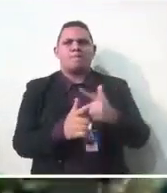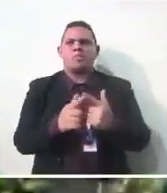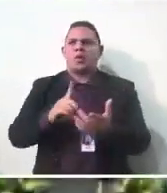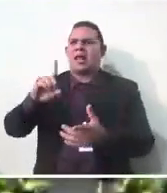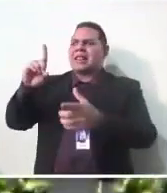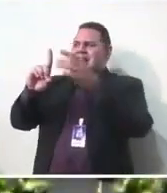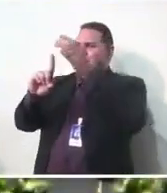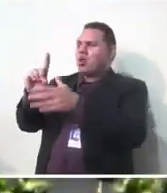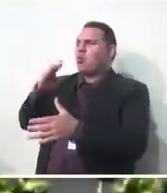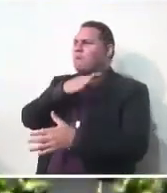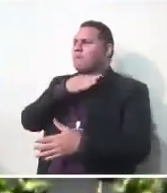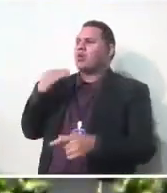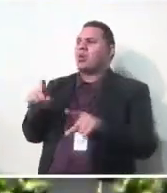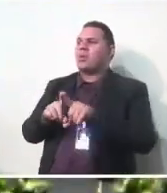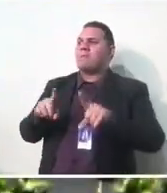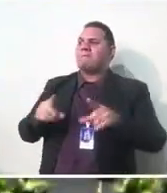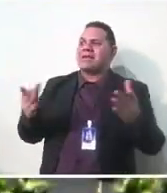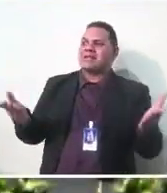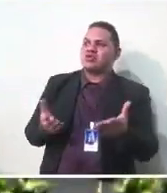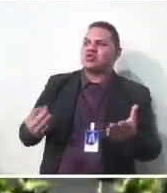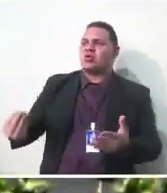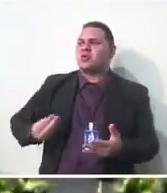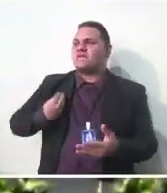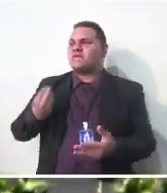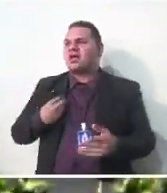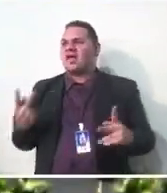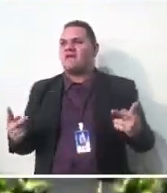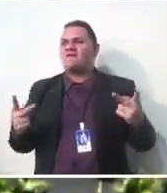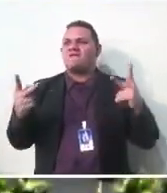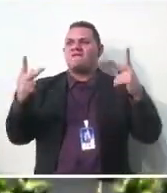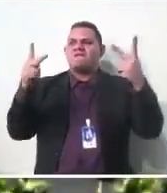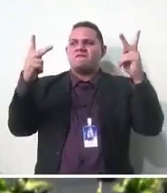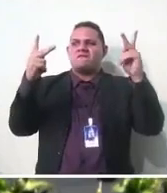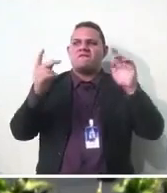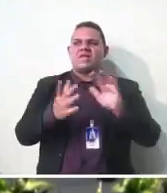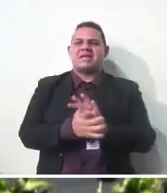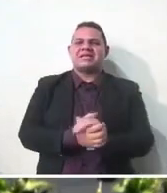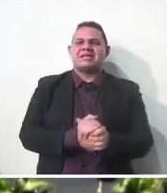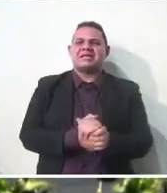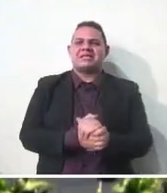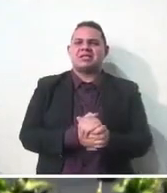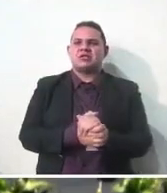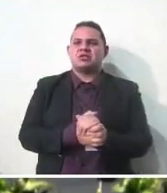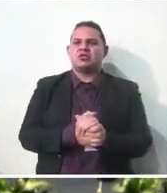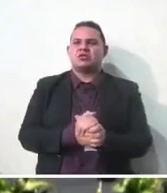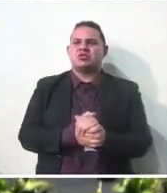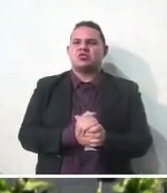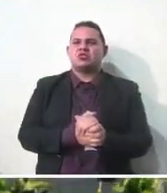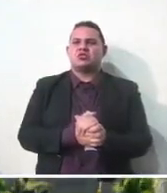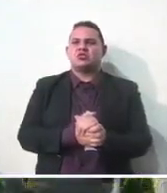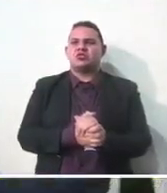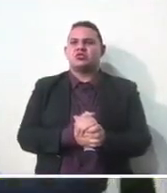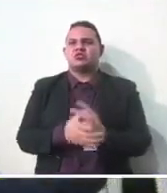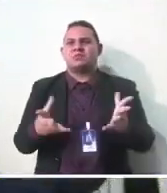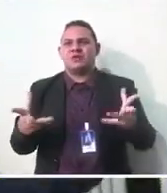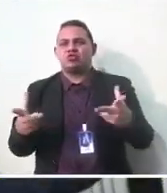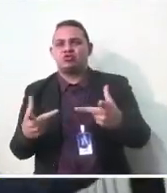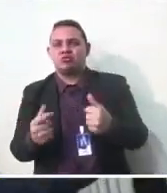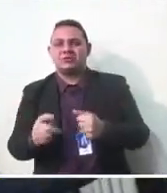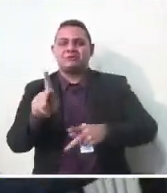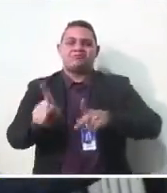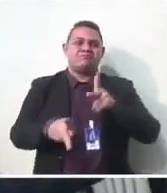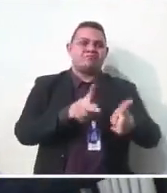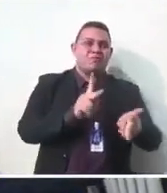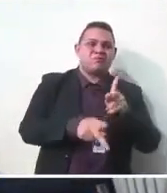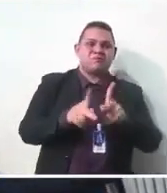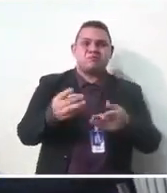morreste, mas estás vivo, tu venceste e trouxeste para Deus povo, língua, raça e